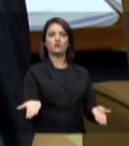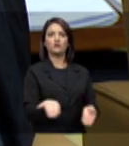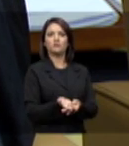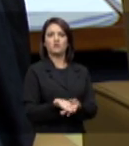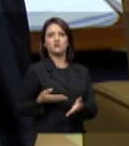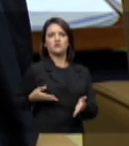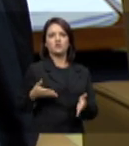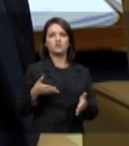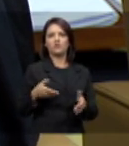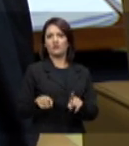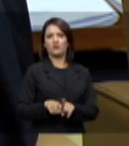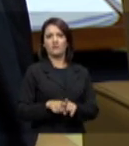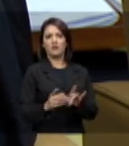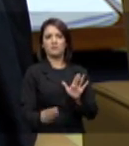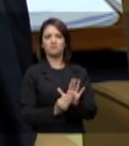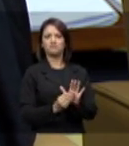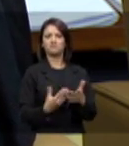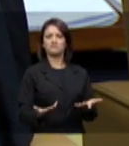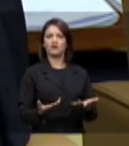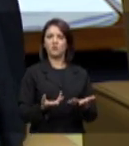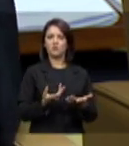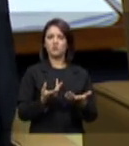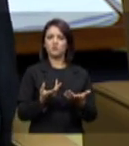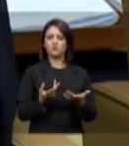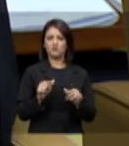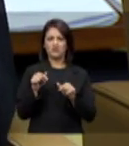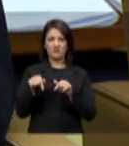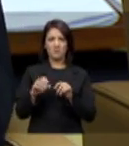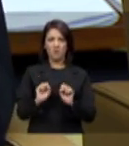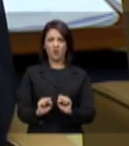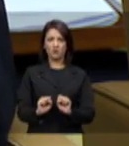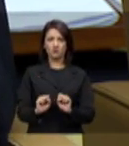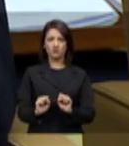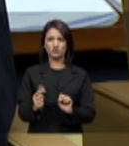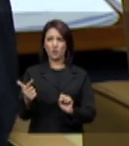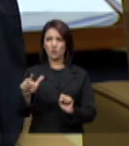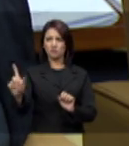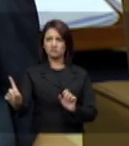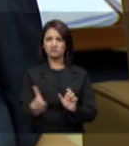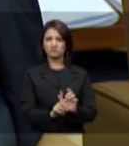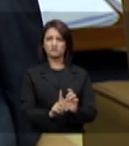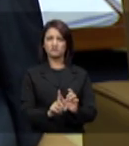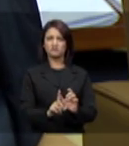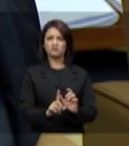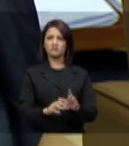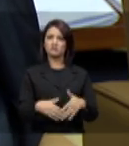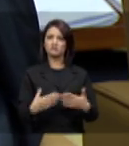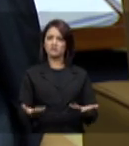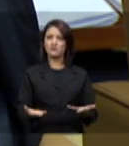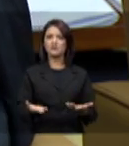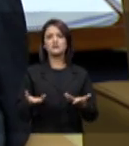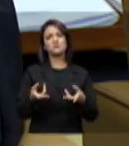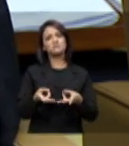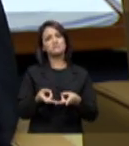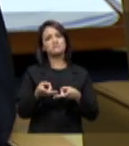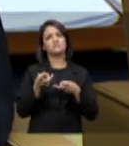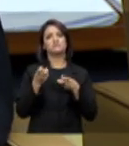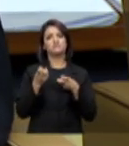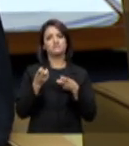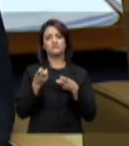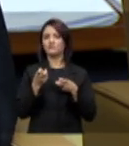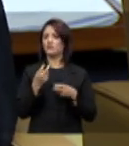próprio colegiado do próprio supremo a mãe sem passo